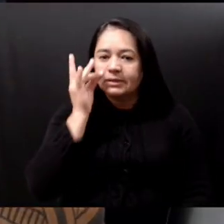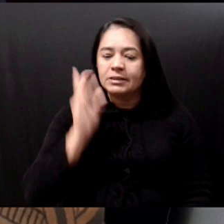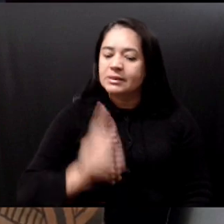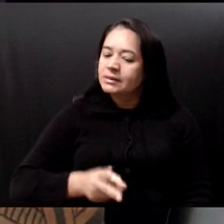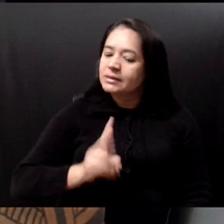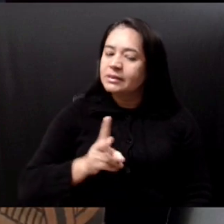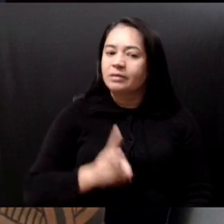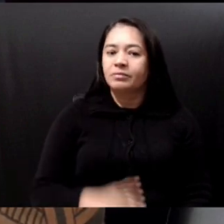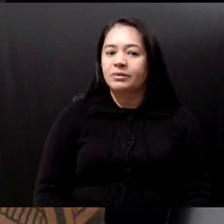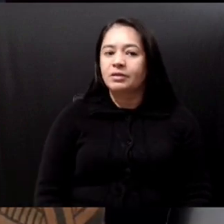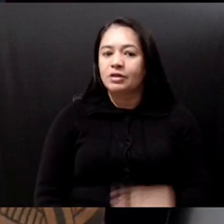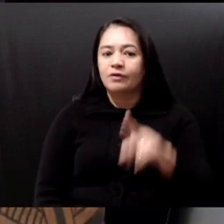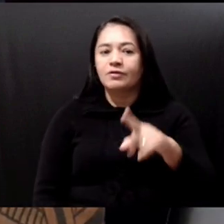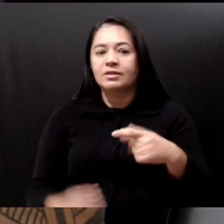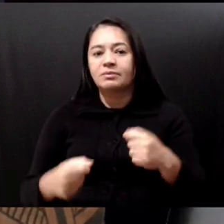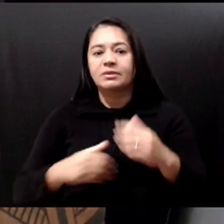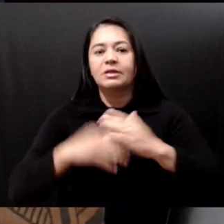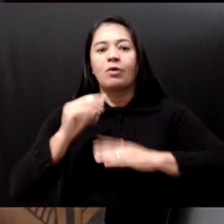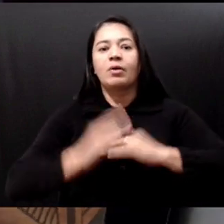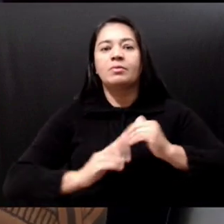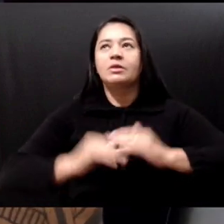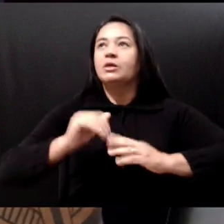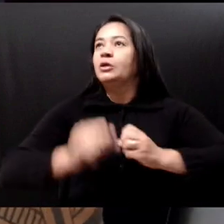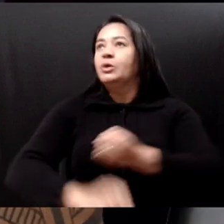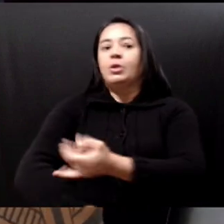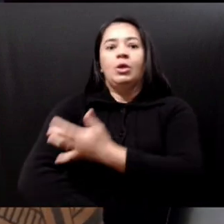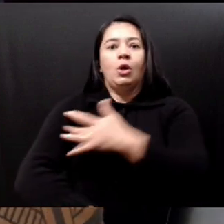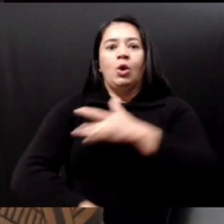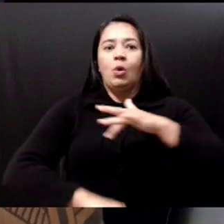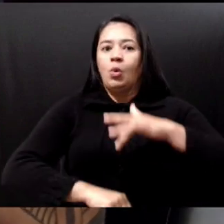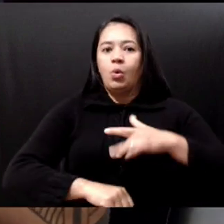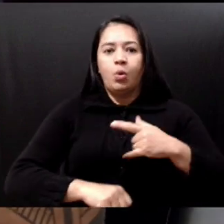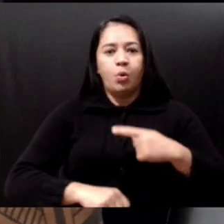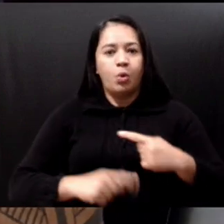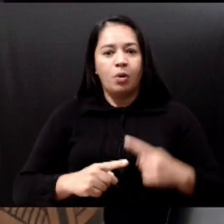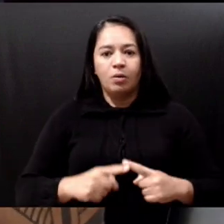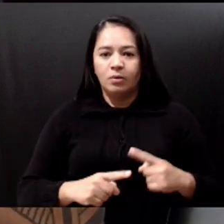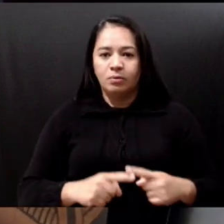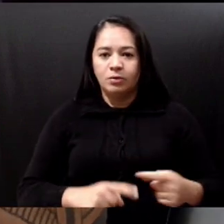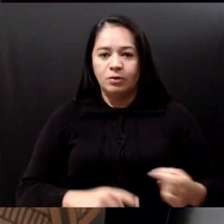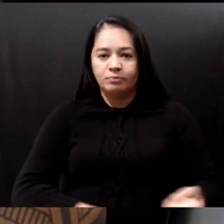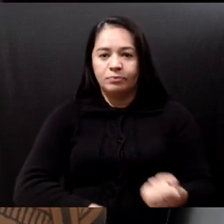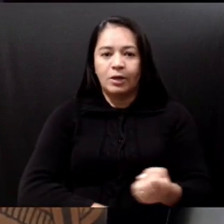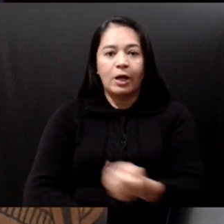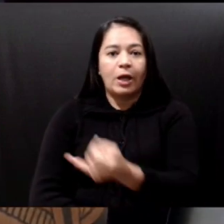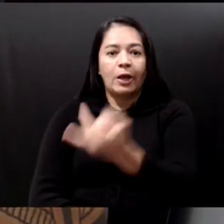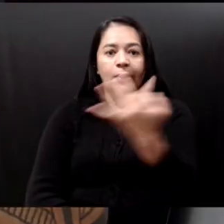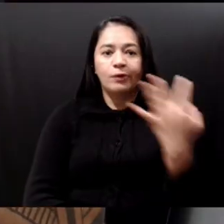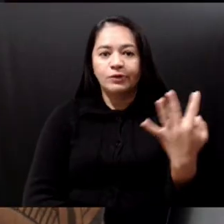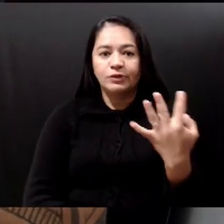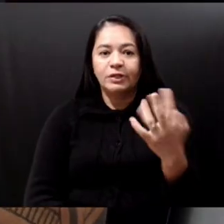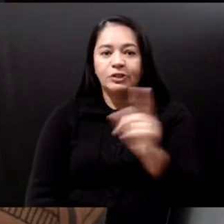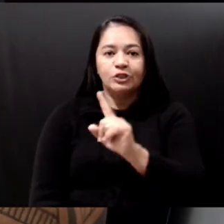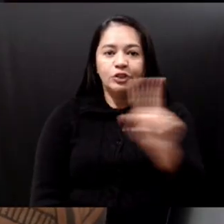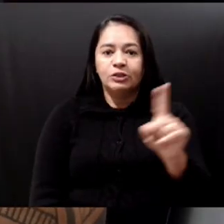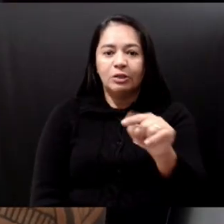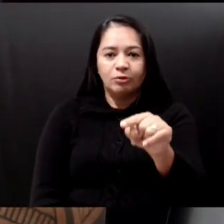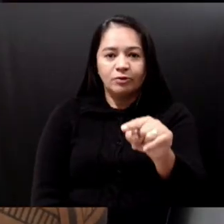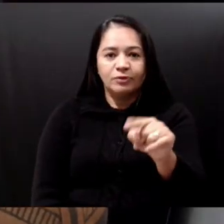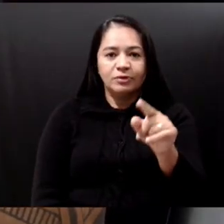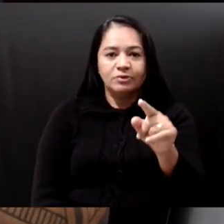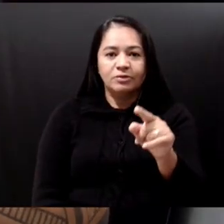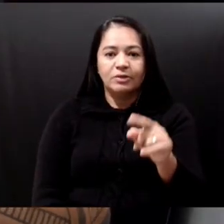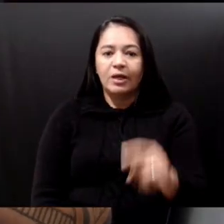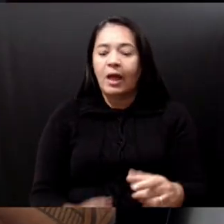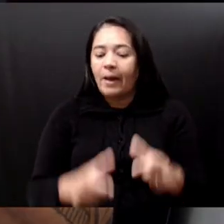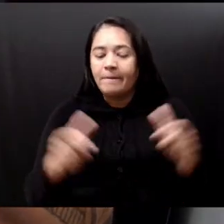absurda, porque a quantidade de nãos que você vai tomar no caminho são a maioria. Para cada um acerto que eu